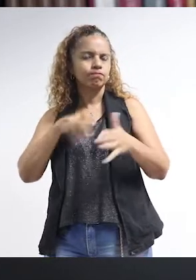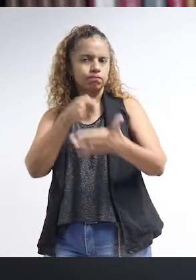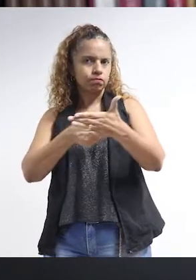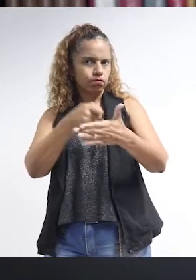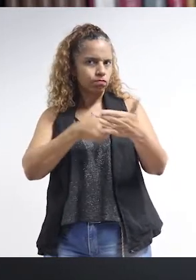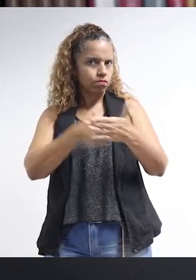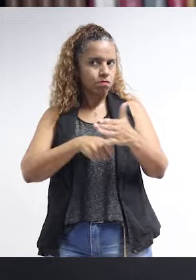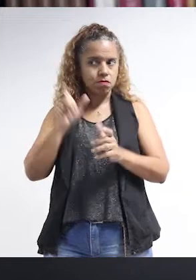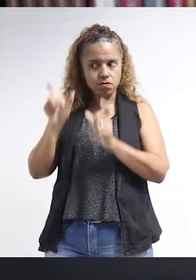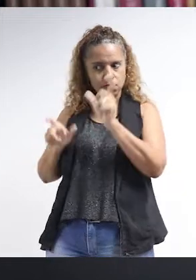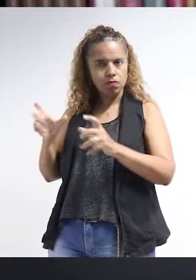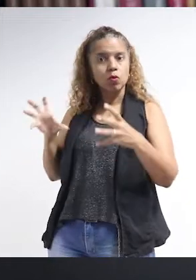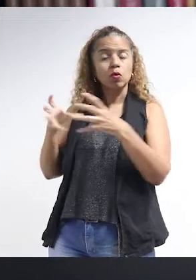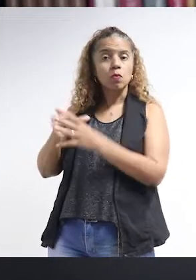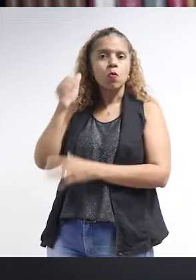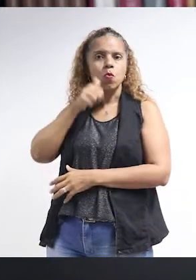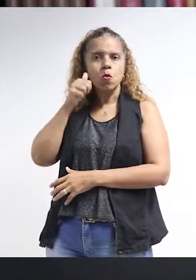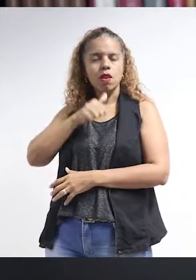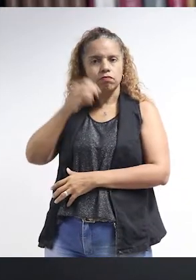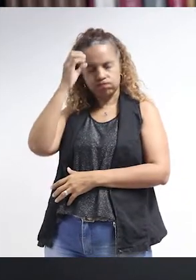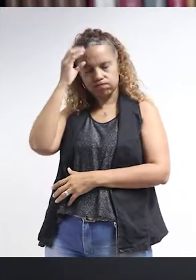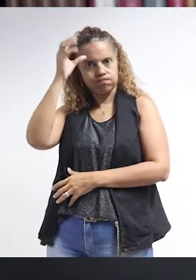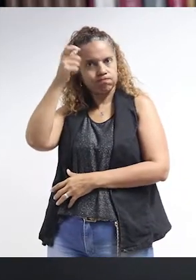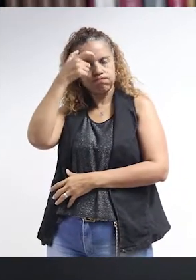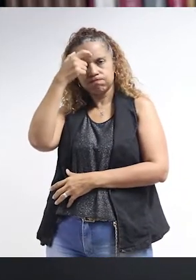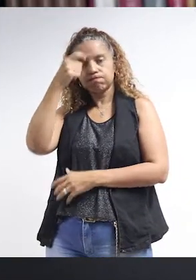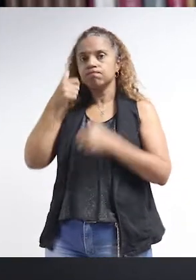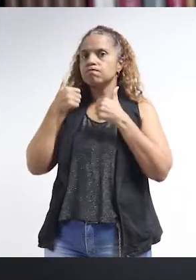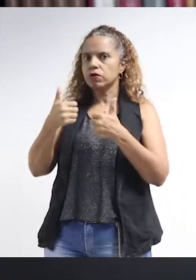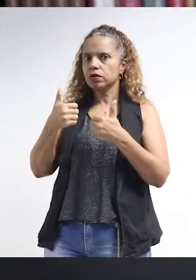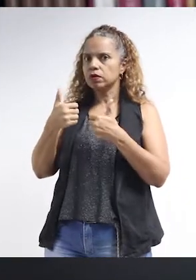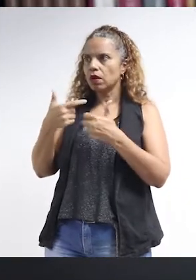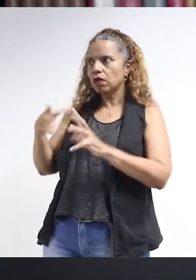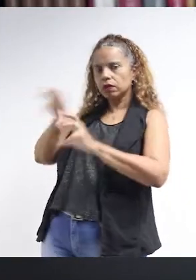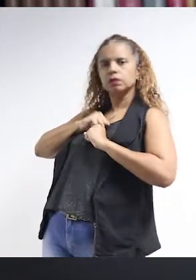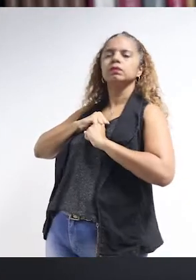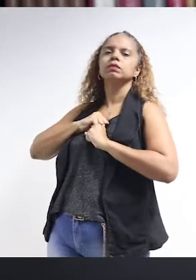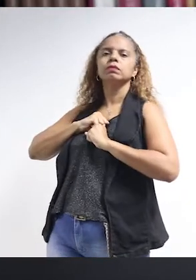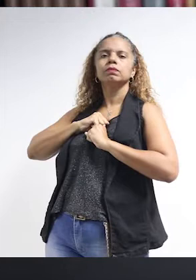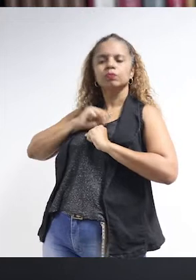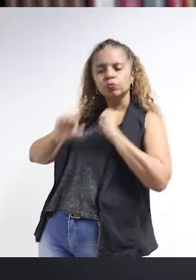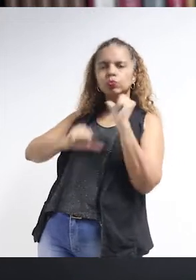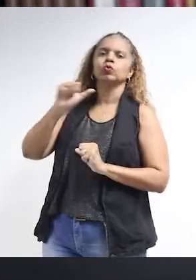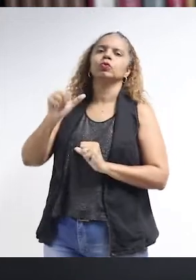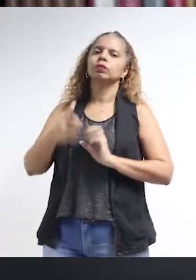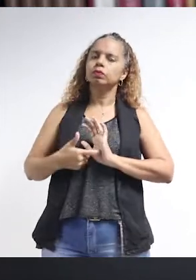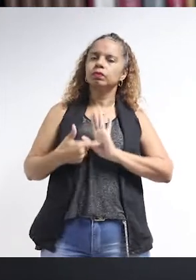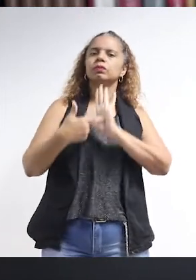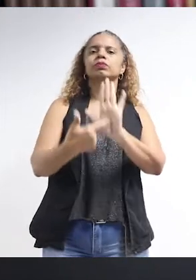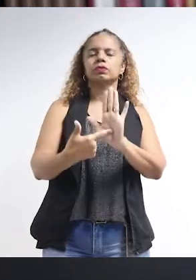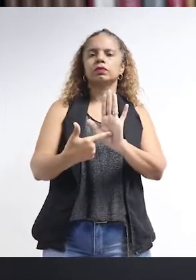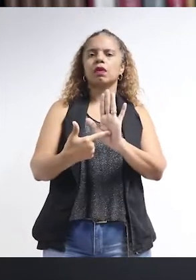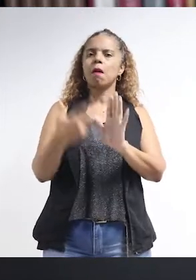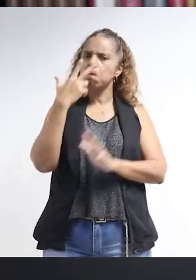grande capacidade intelectual. Então, esse movimento também me movimentou para além desse